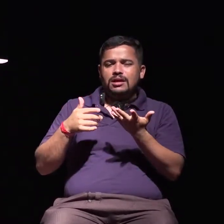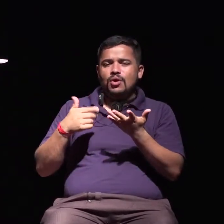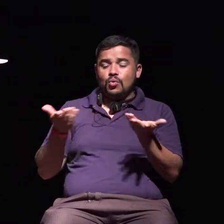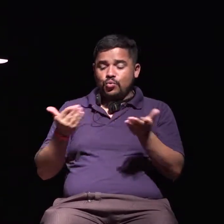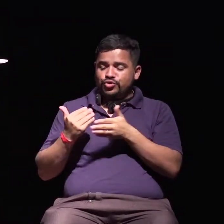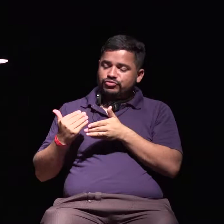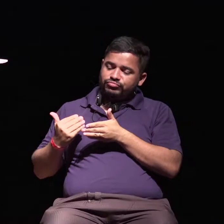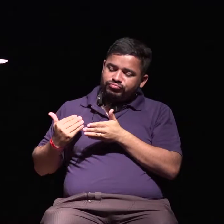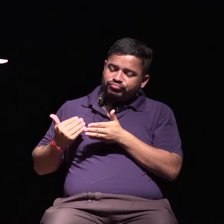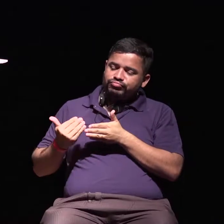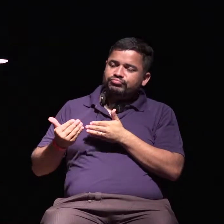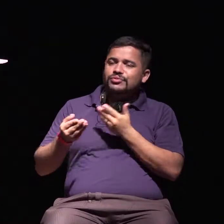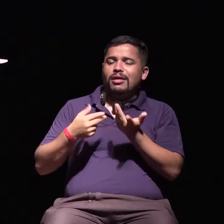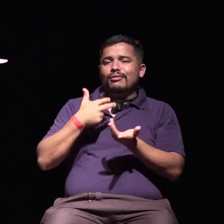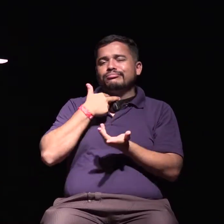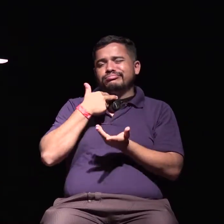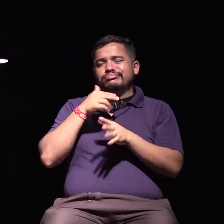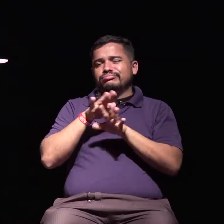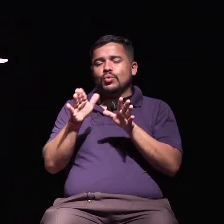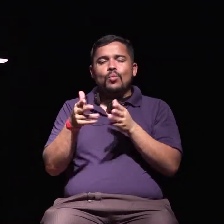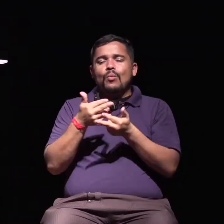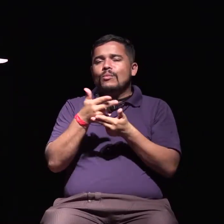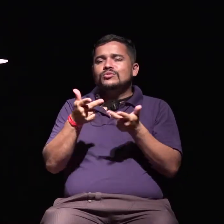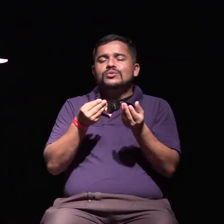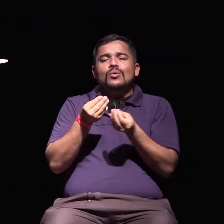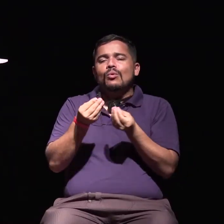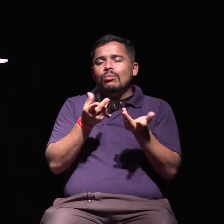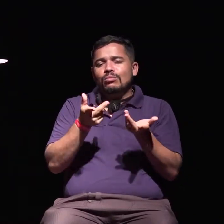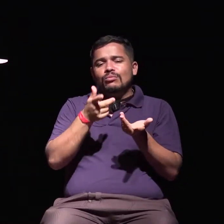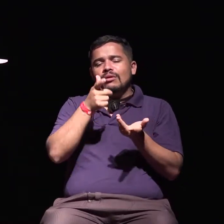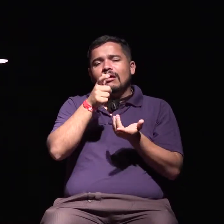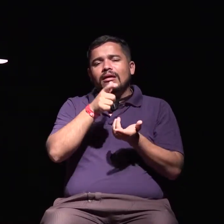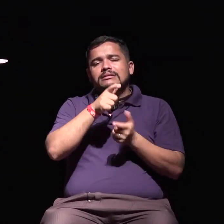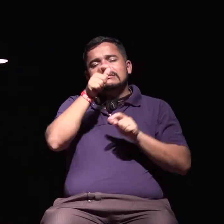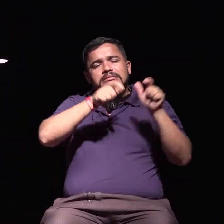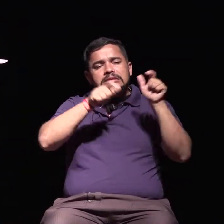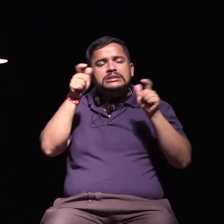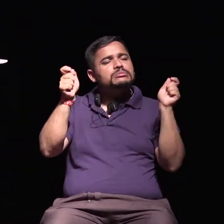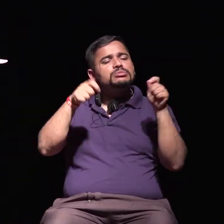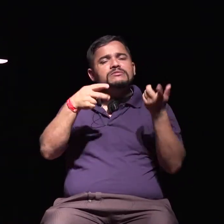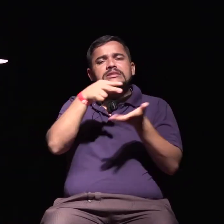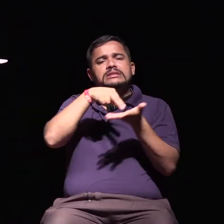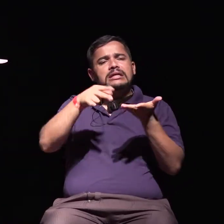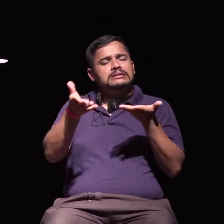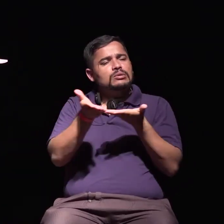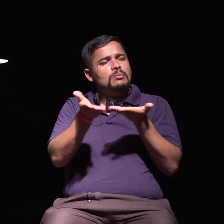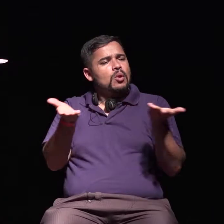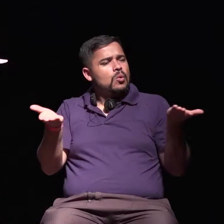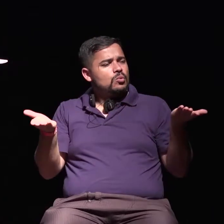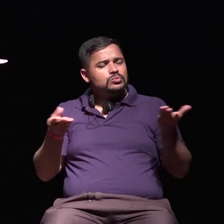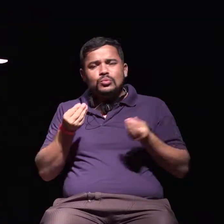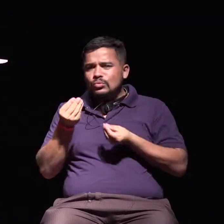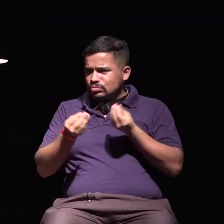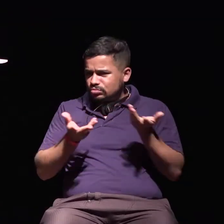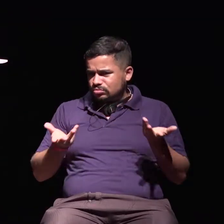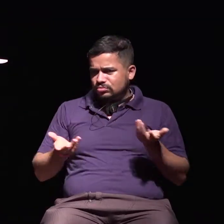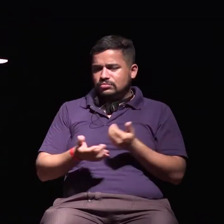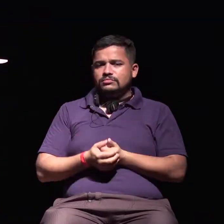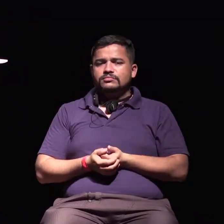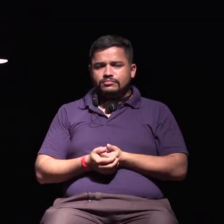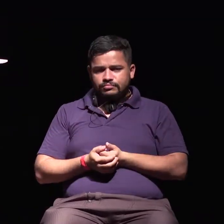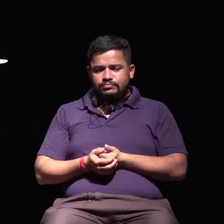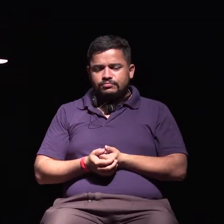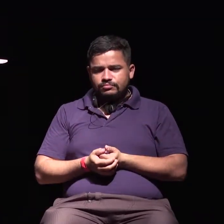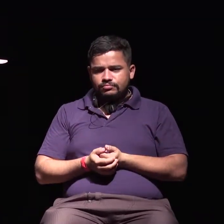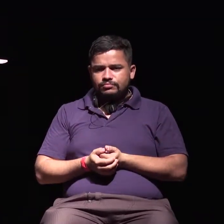questões, pensando o que podem ser essas possíveis danças contemporâneas hoje, qual a matéria ou o corpo